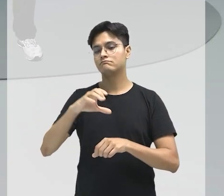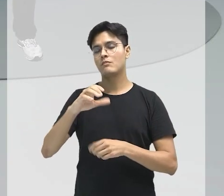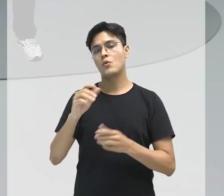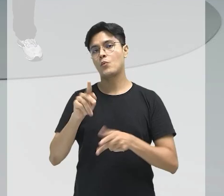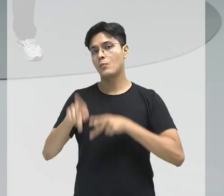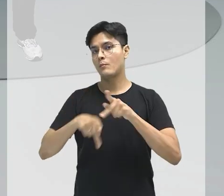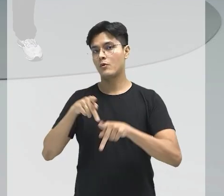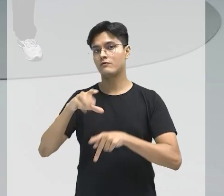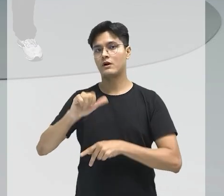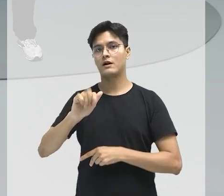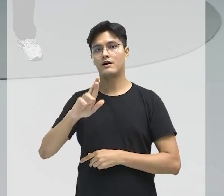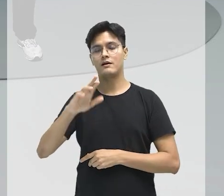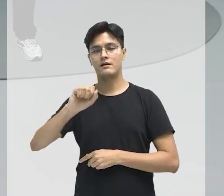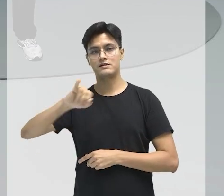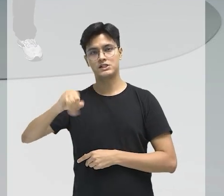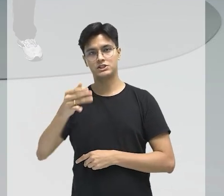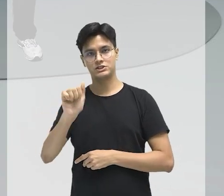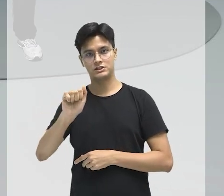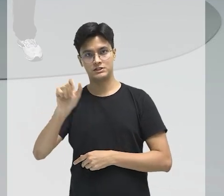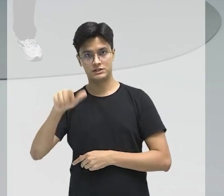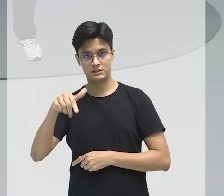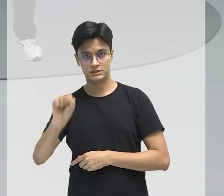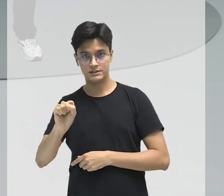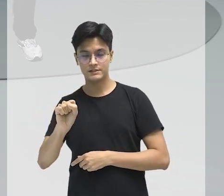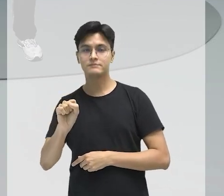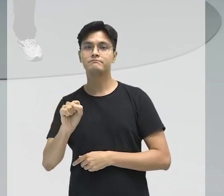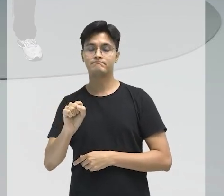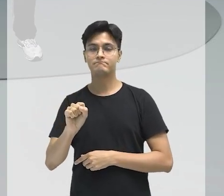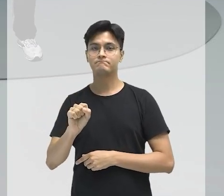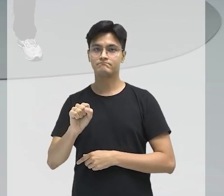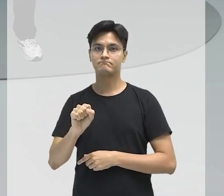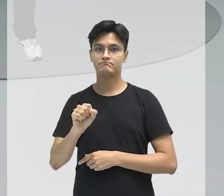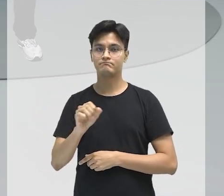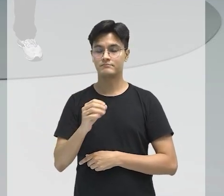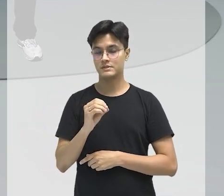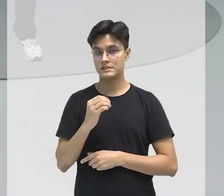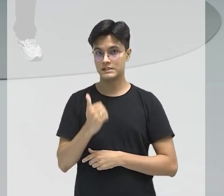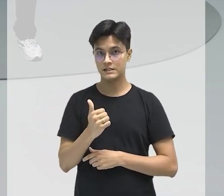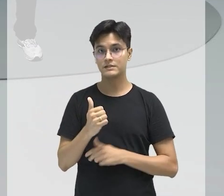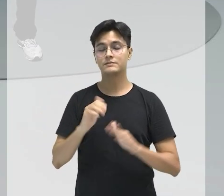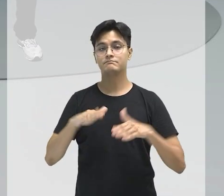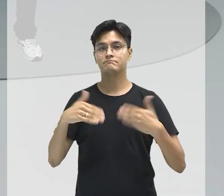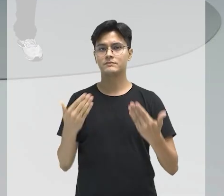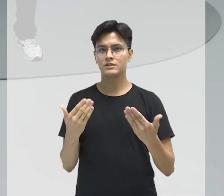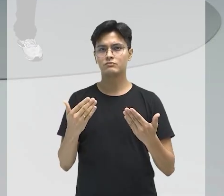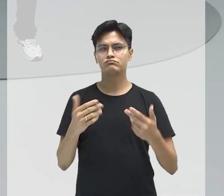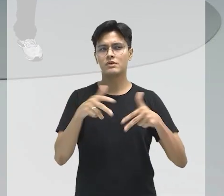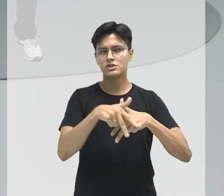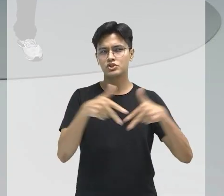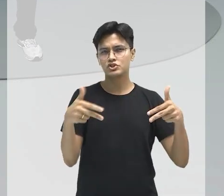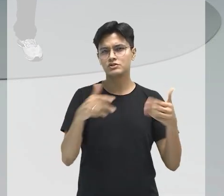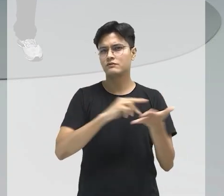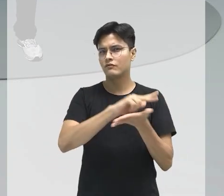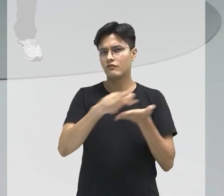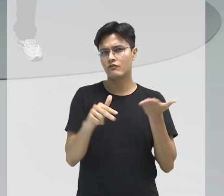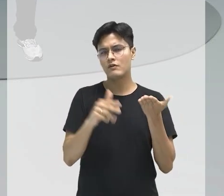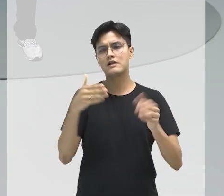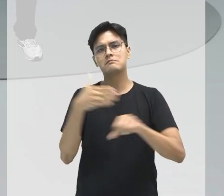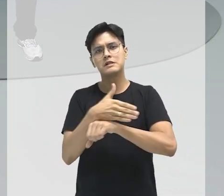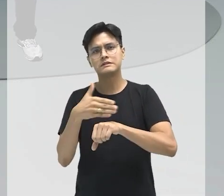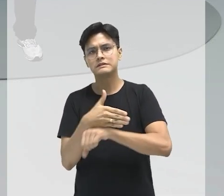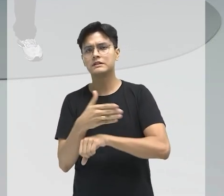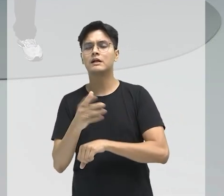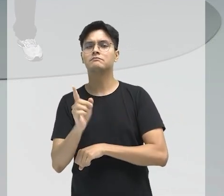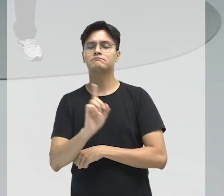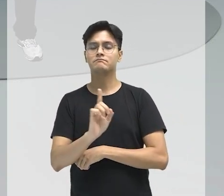povos carajás, beleza? Já não acontece com várias etnias aí, como nós vimos